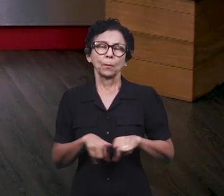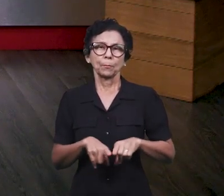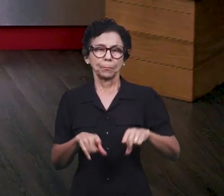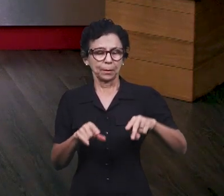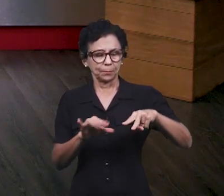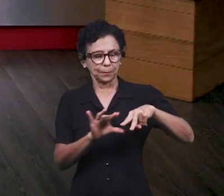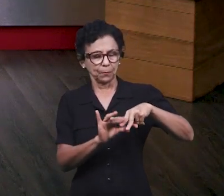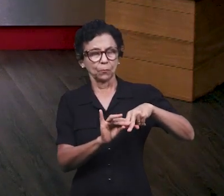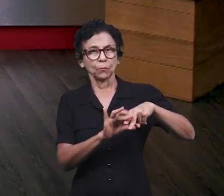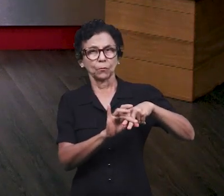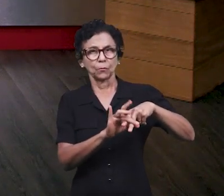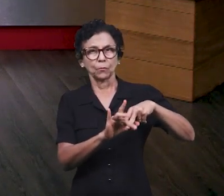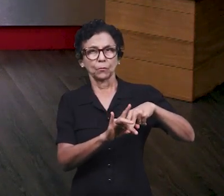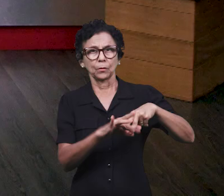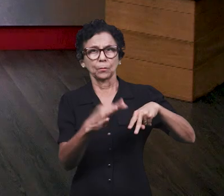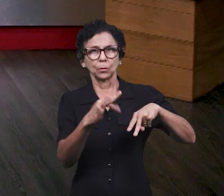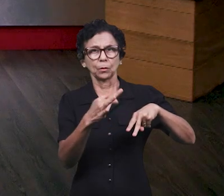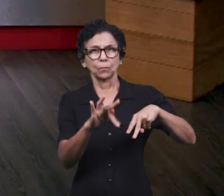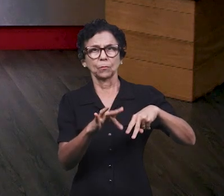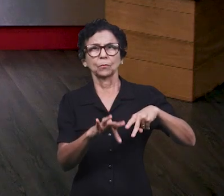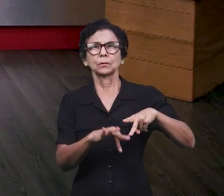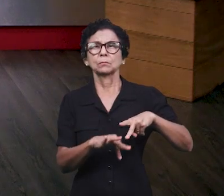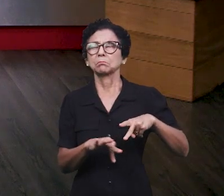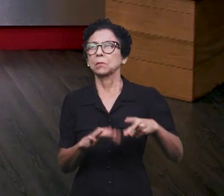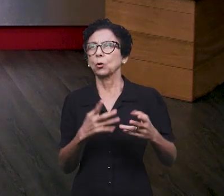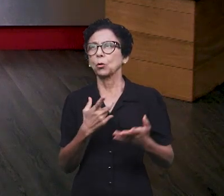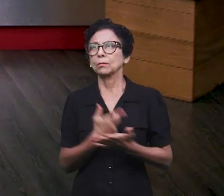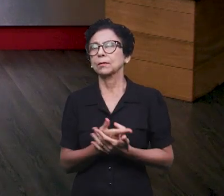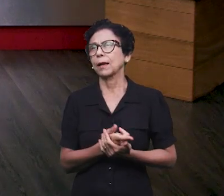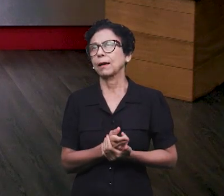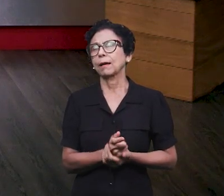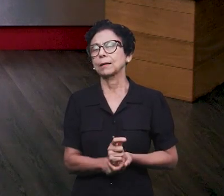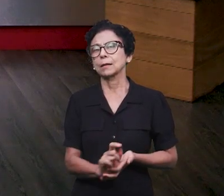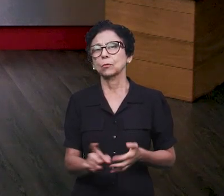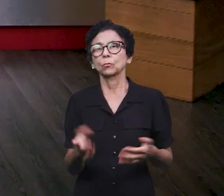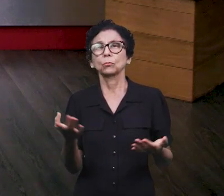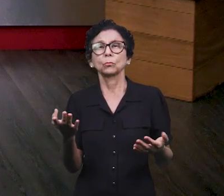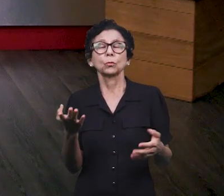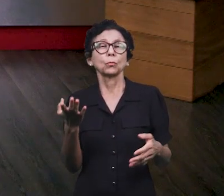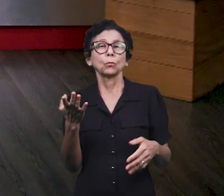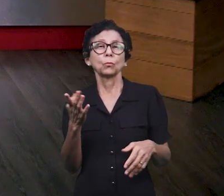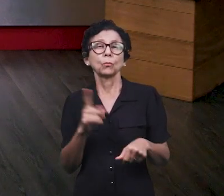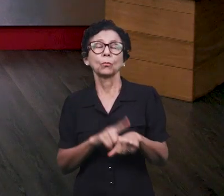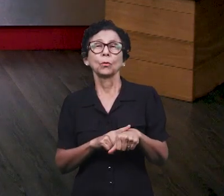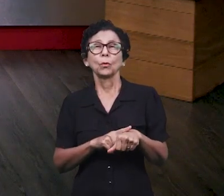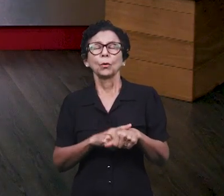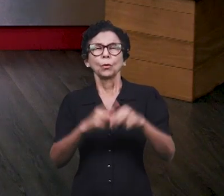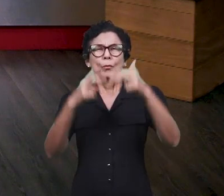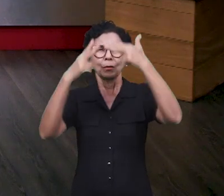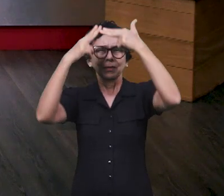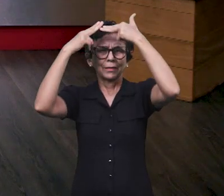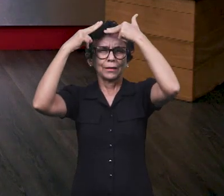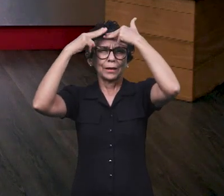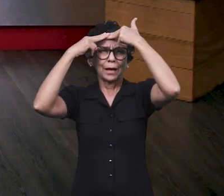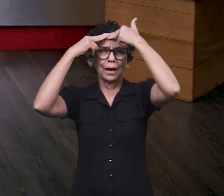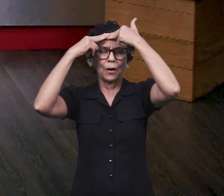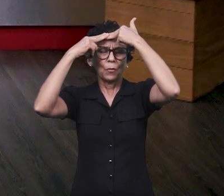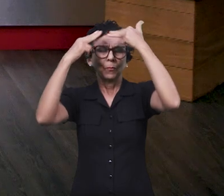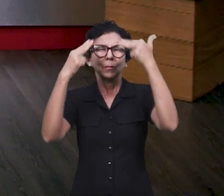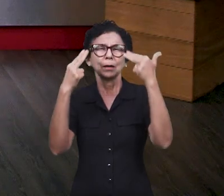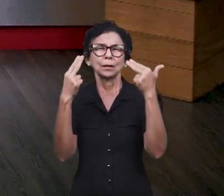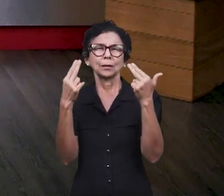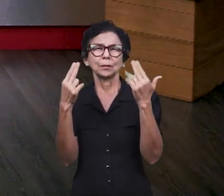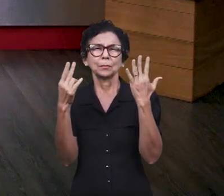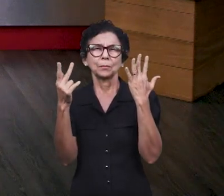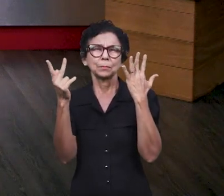ela pode aparecer depois de eventos graves na vida de uma pessoa, como um trauma físico, psicológico ou